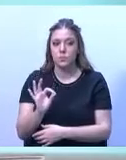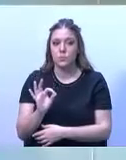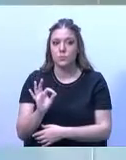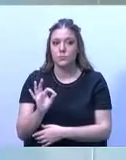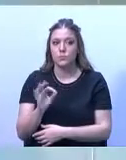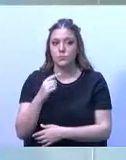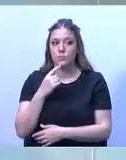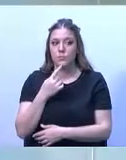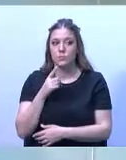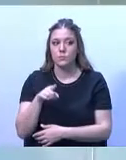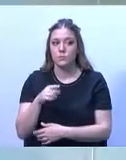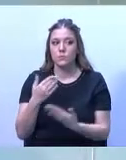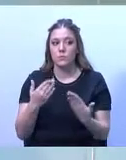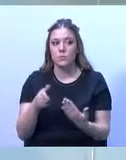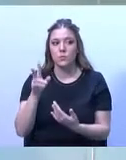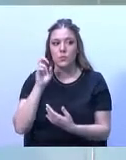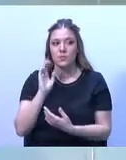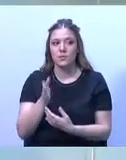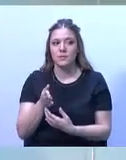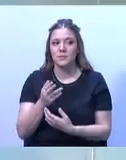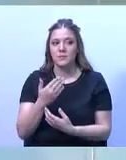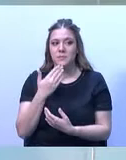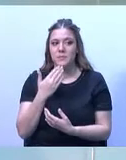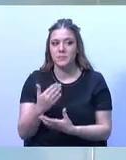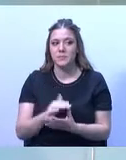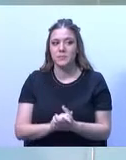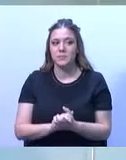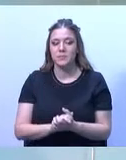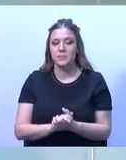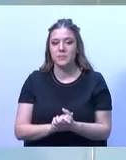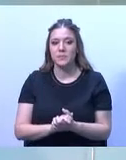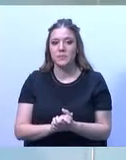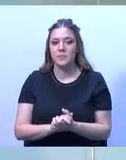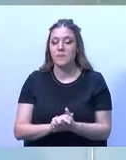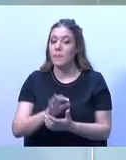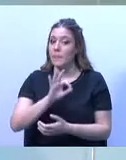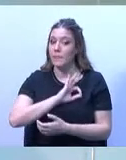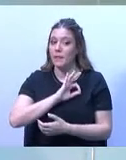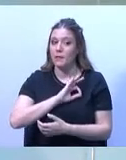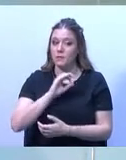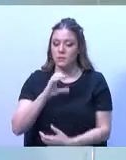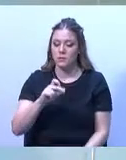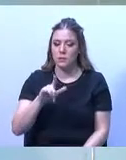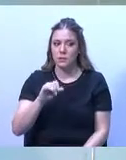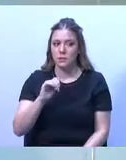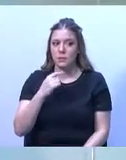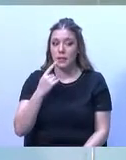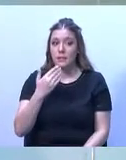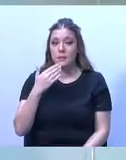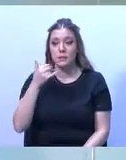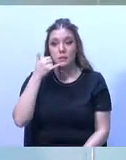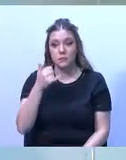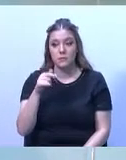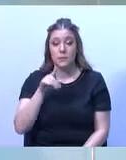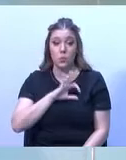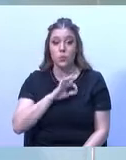eu vou repetir. Agora já estou a ouvir, Sim, obrigado. Ok, muito obrigado. O que o Sr. Carlos disse, portanto, agradecer-lhe o seu telefonema, o que o Sr. Carlos disse